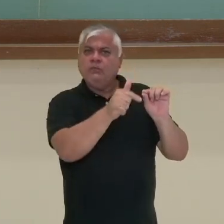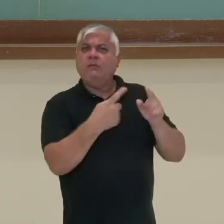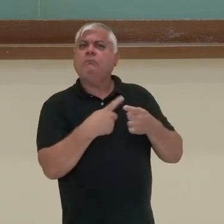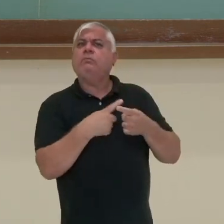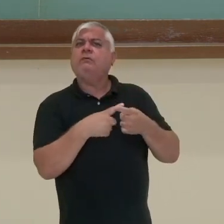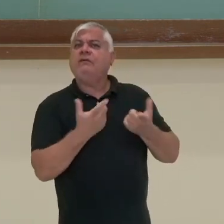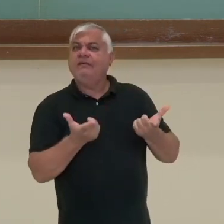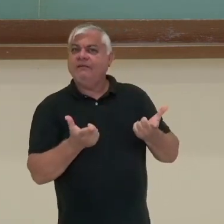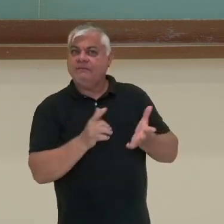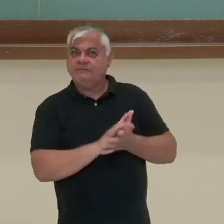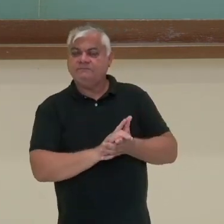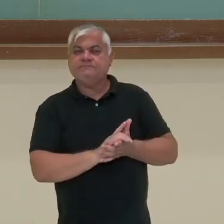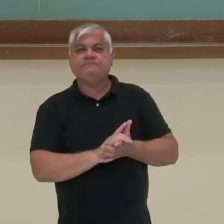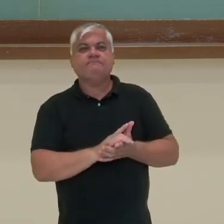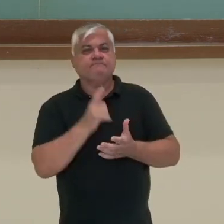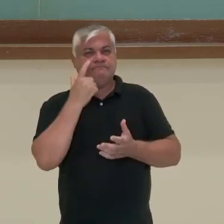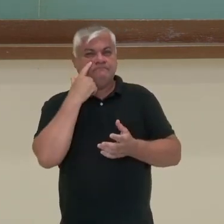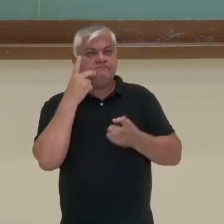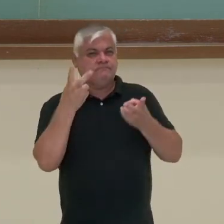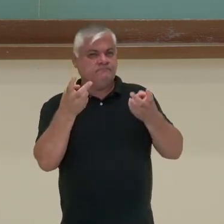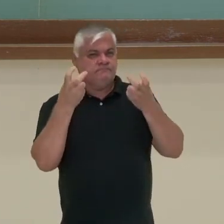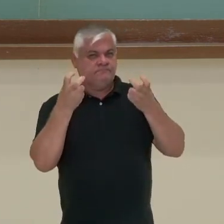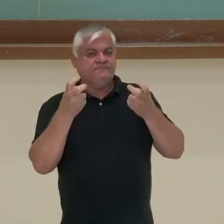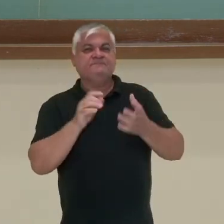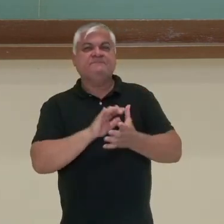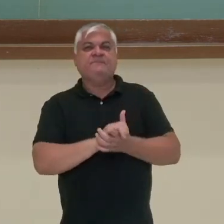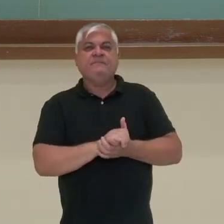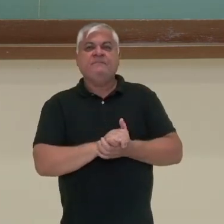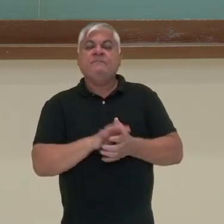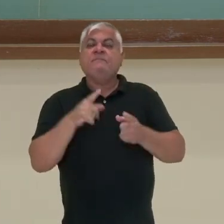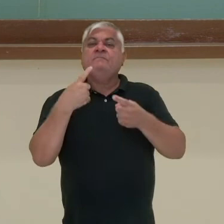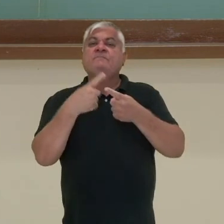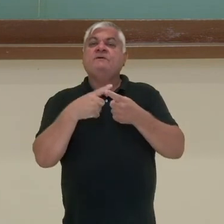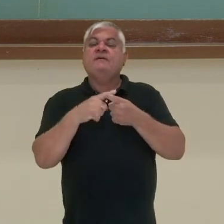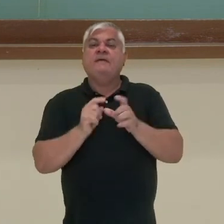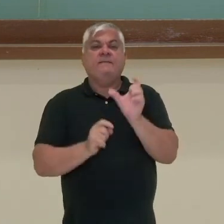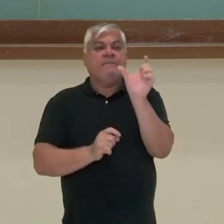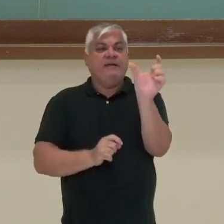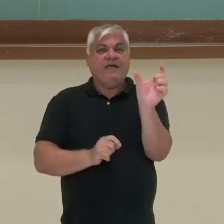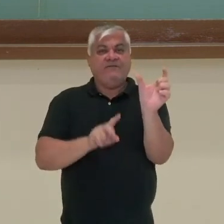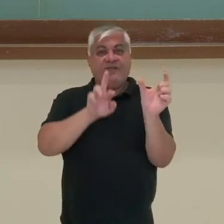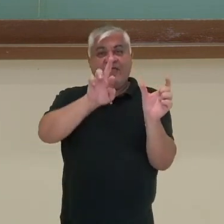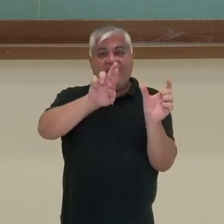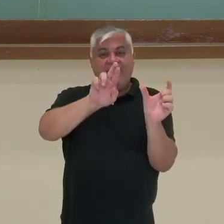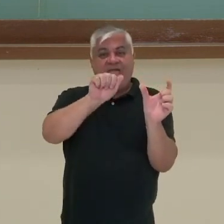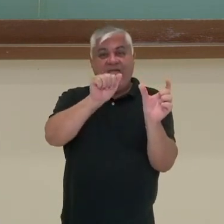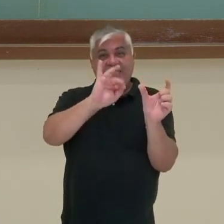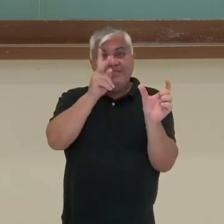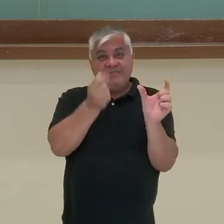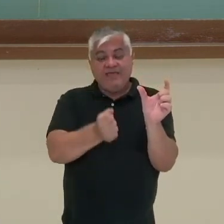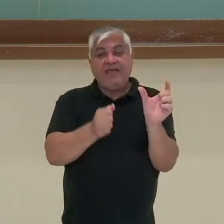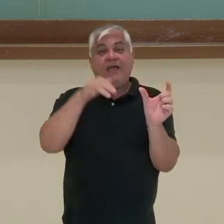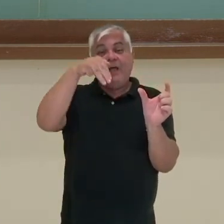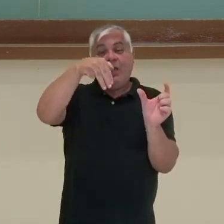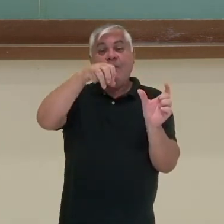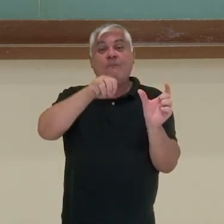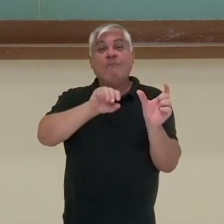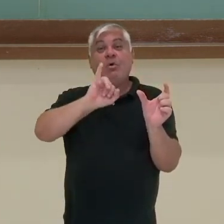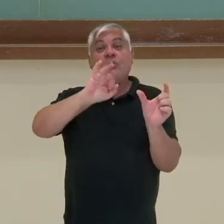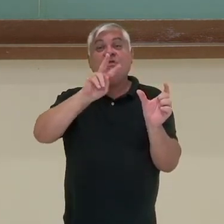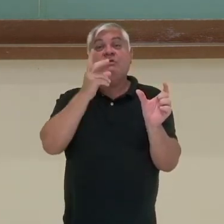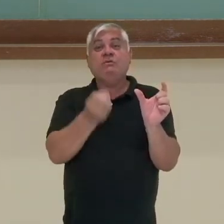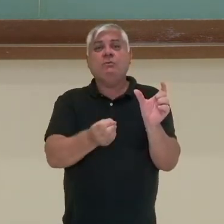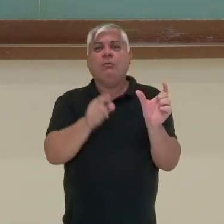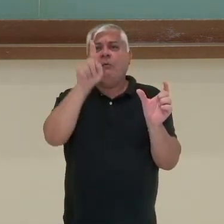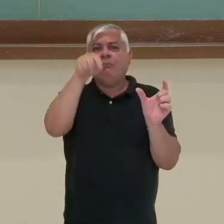o acento. Então, observando aqui junto, né? Por que as palavras rainha e moinho, por exemplo, não